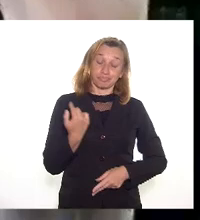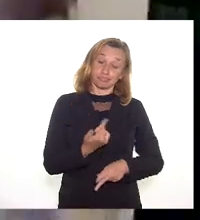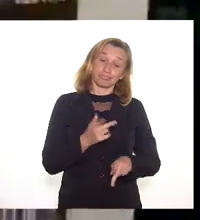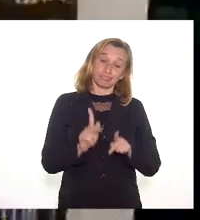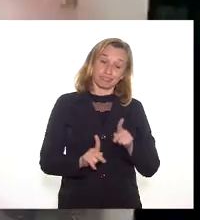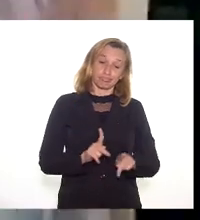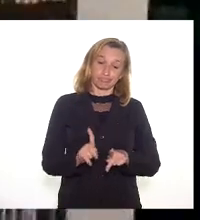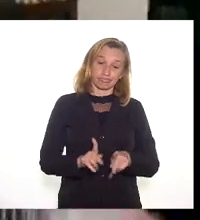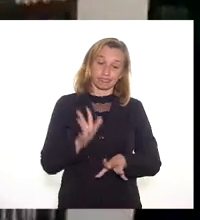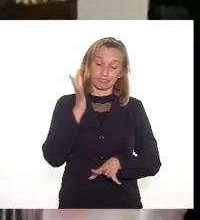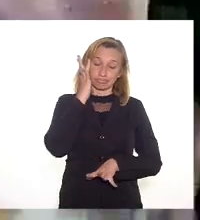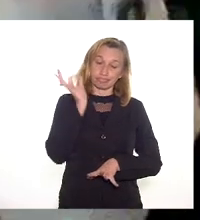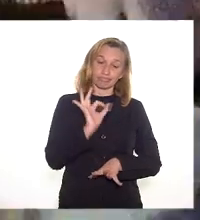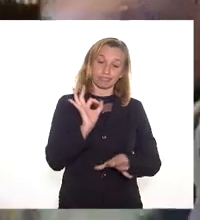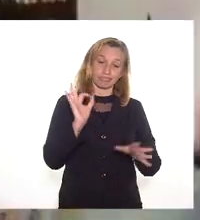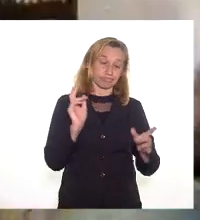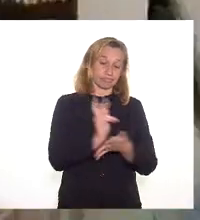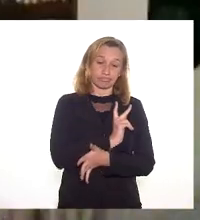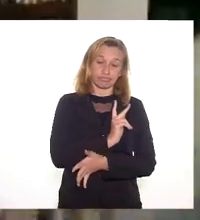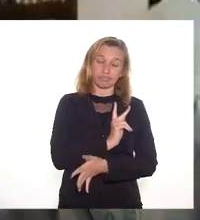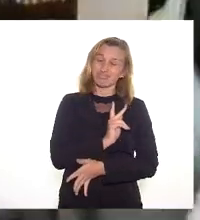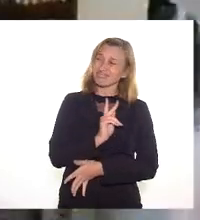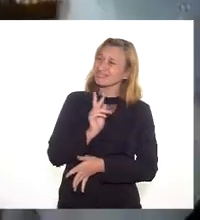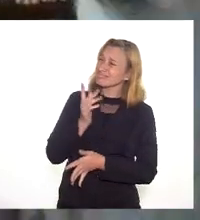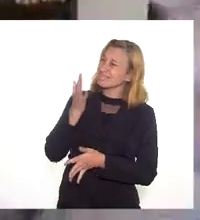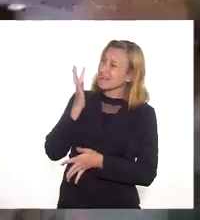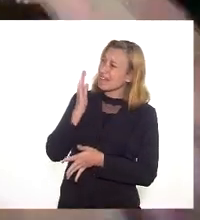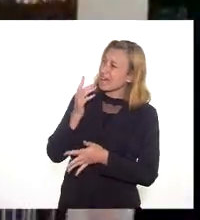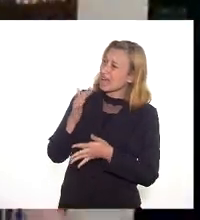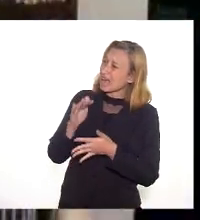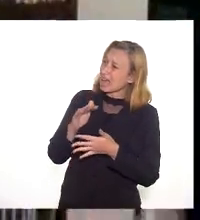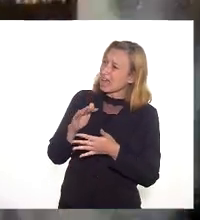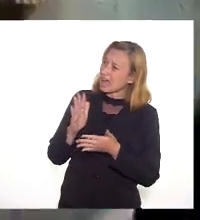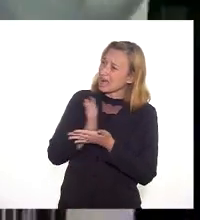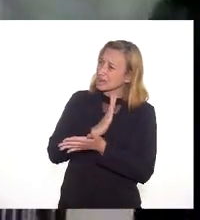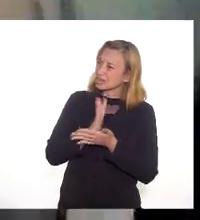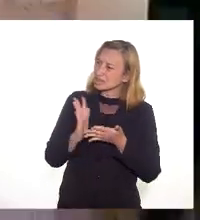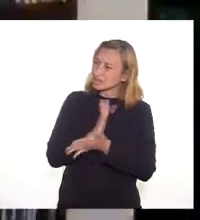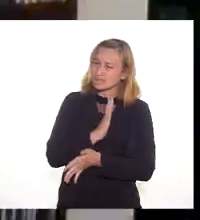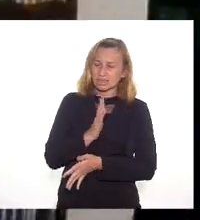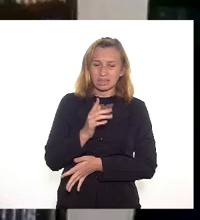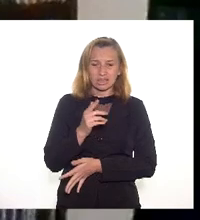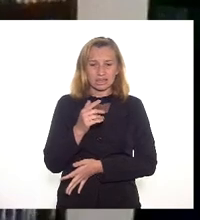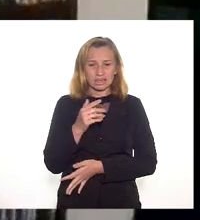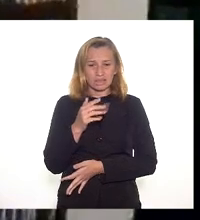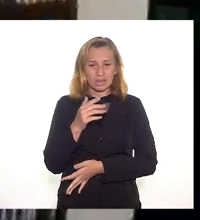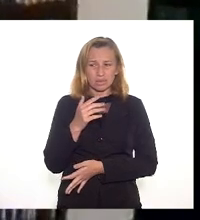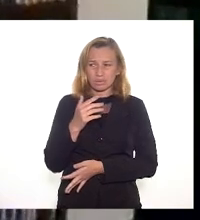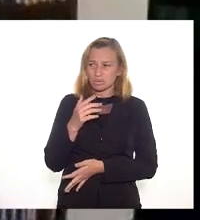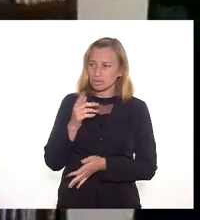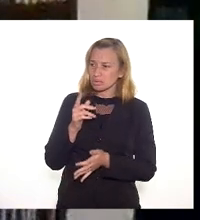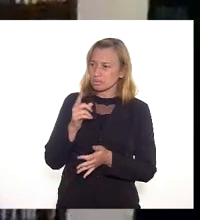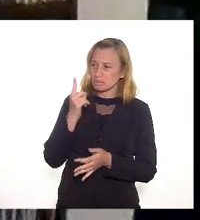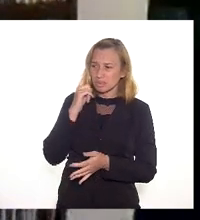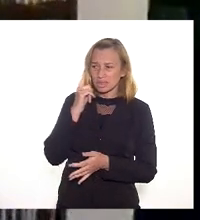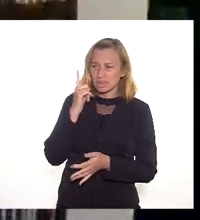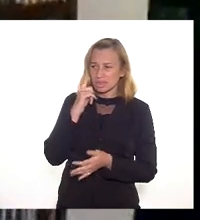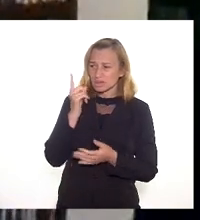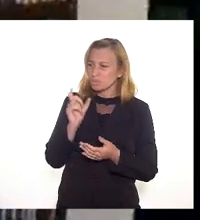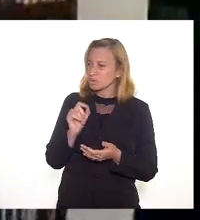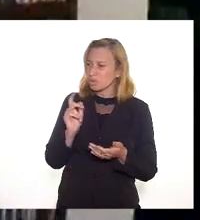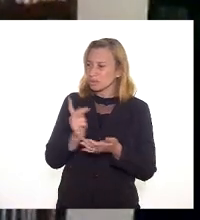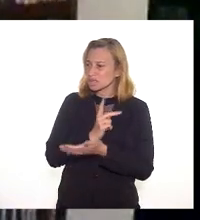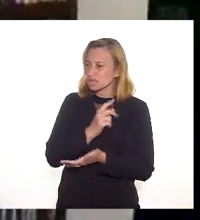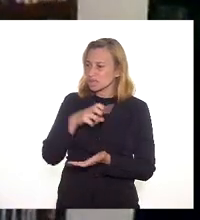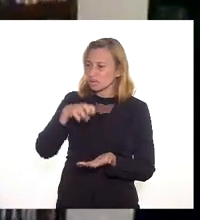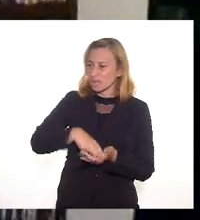eu não sei o que que aconteceu às vezes eu falo será que ele matou o pai a tapa porque o castigo é grande demais nós não merecemos